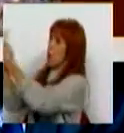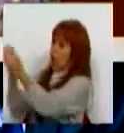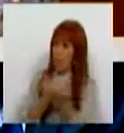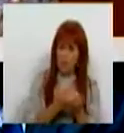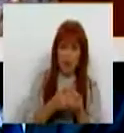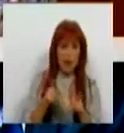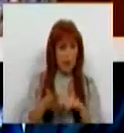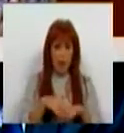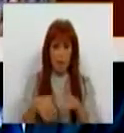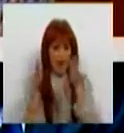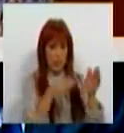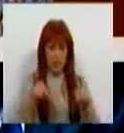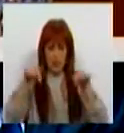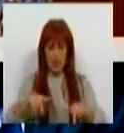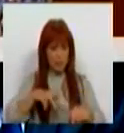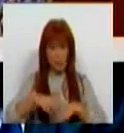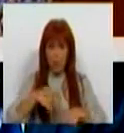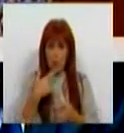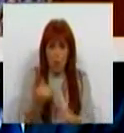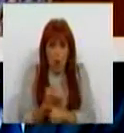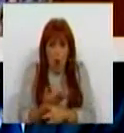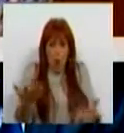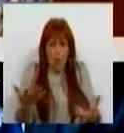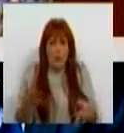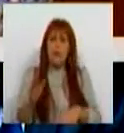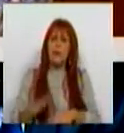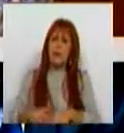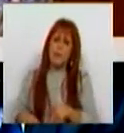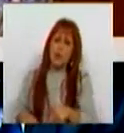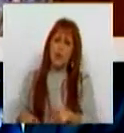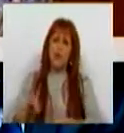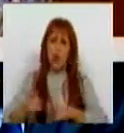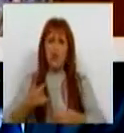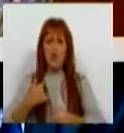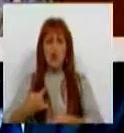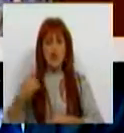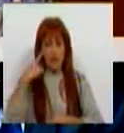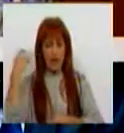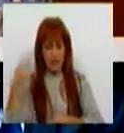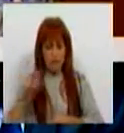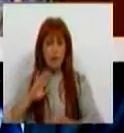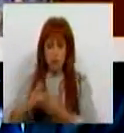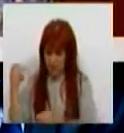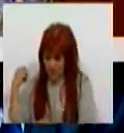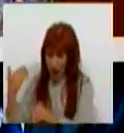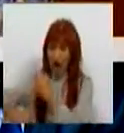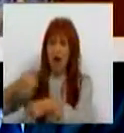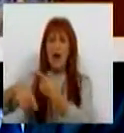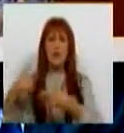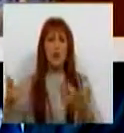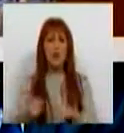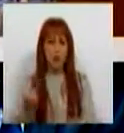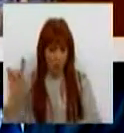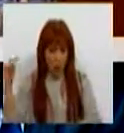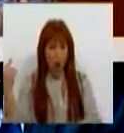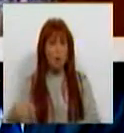aquilo que é produzido nacionalmente. E é por isso que aquilo que nós temos verificado nos últimos anos é que,